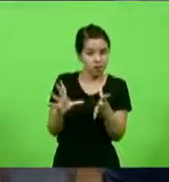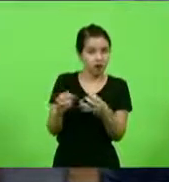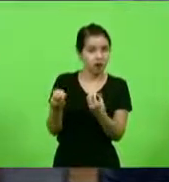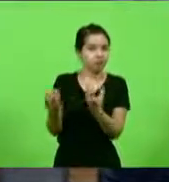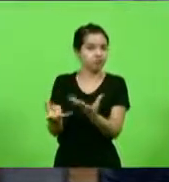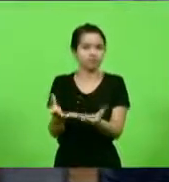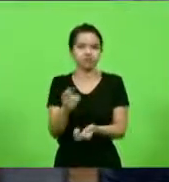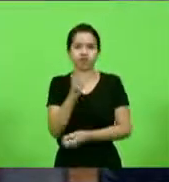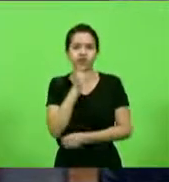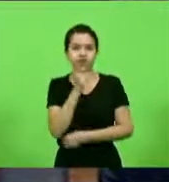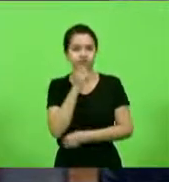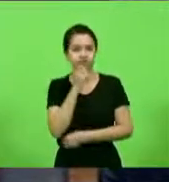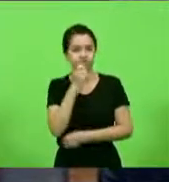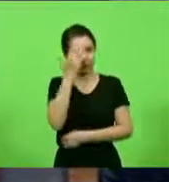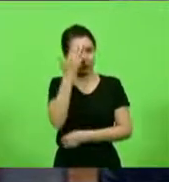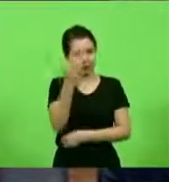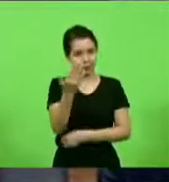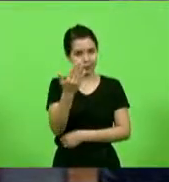Obrigado.